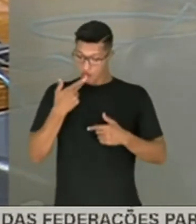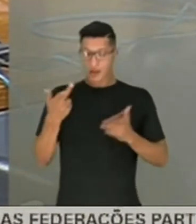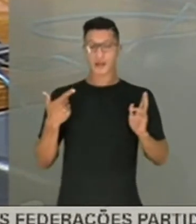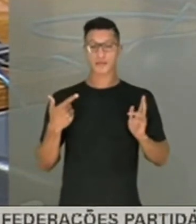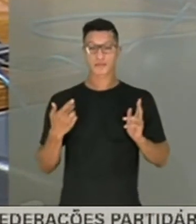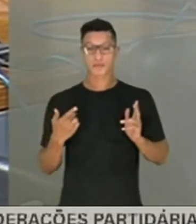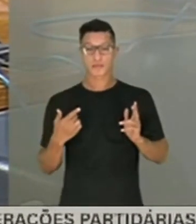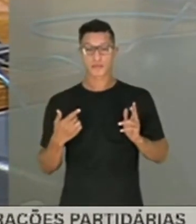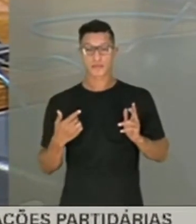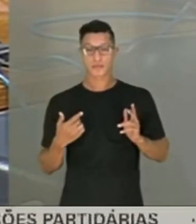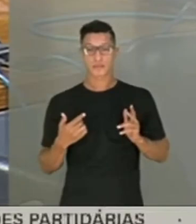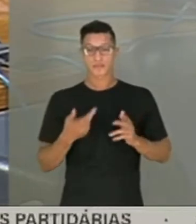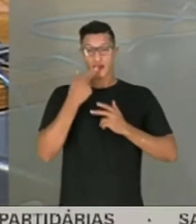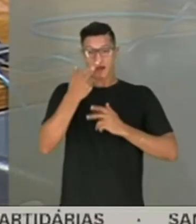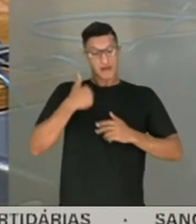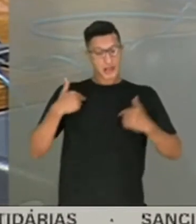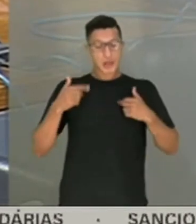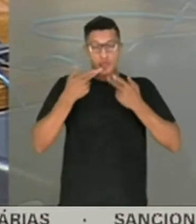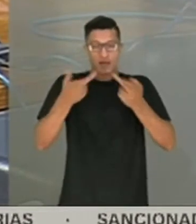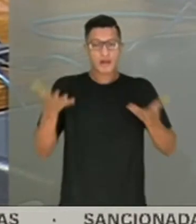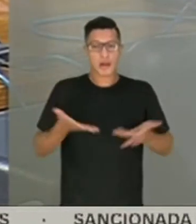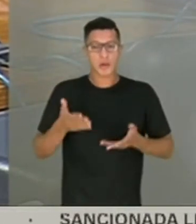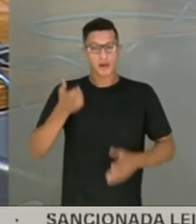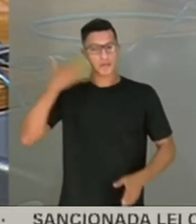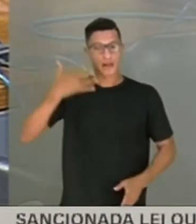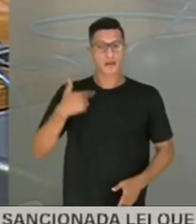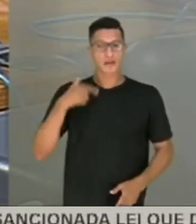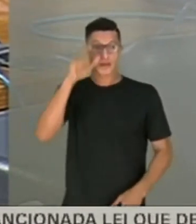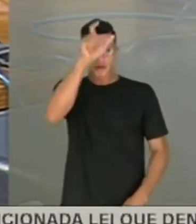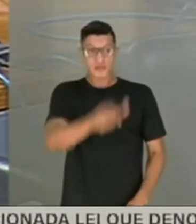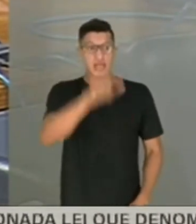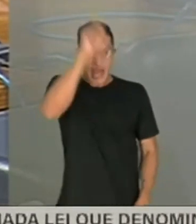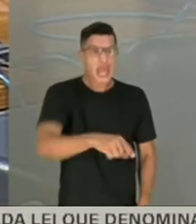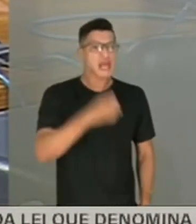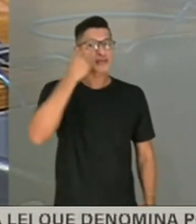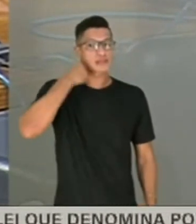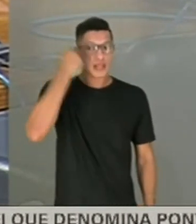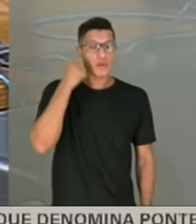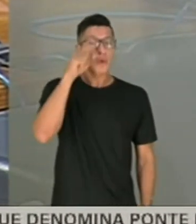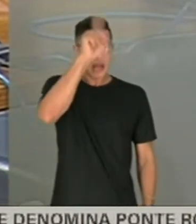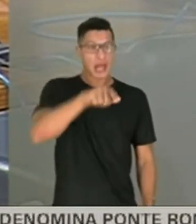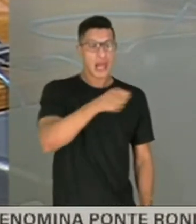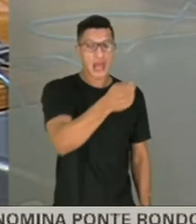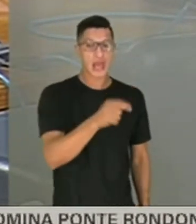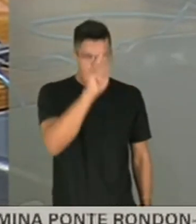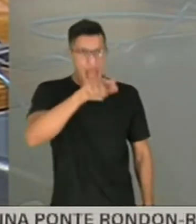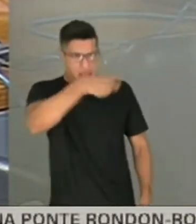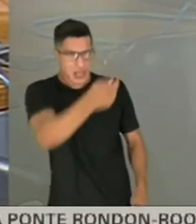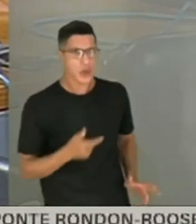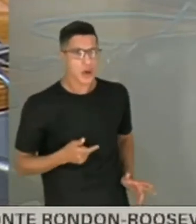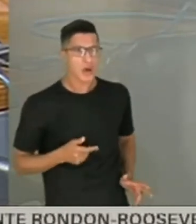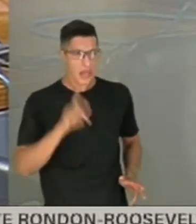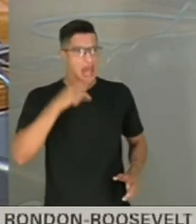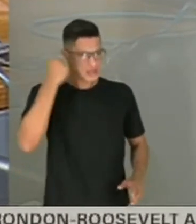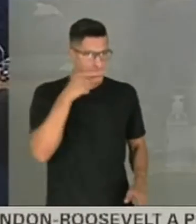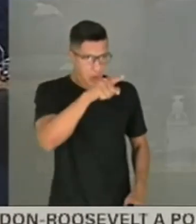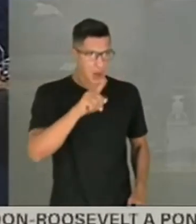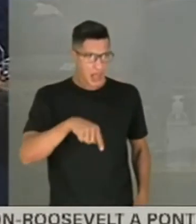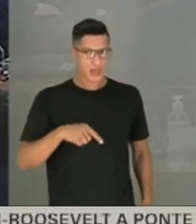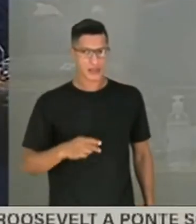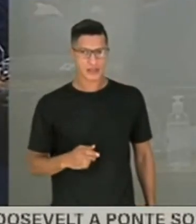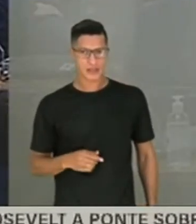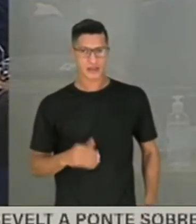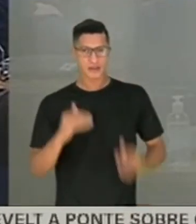palavra errada está comigo o senhor é ser ator é o cidadão se você não